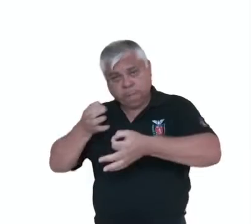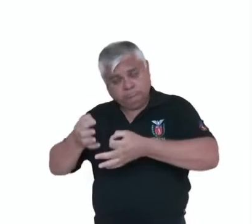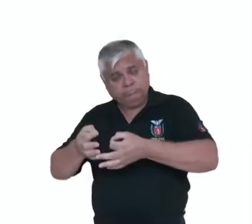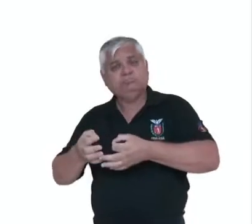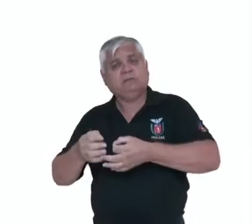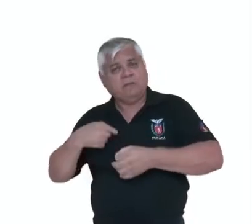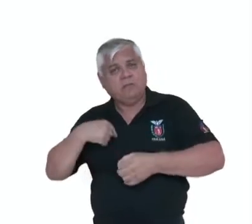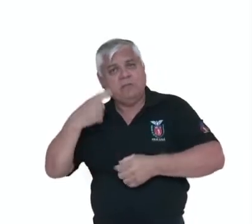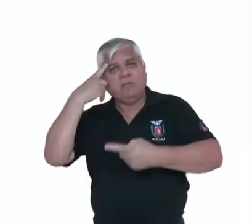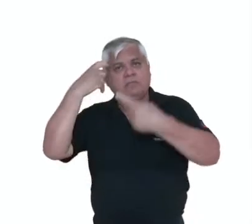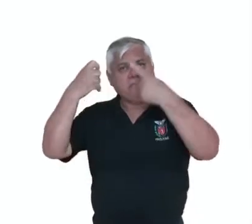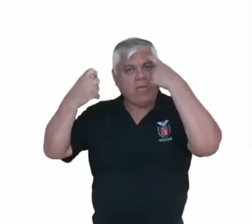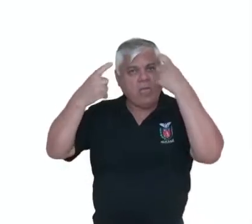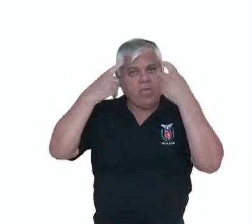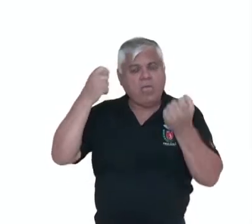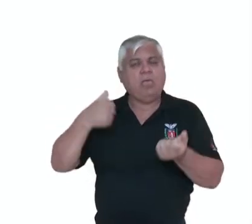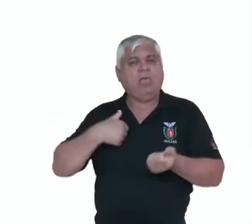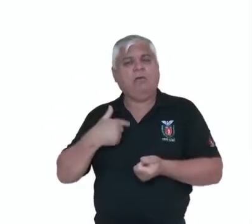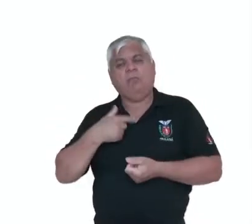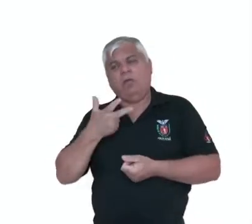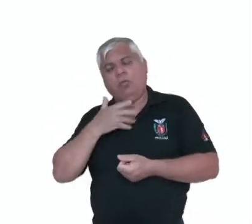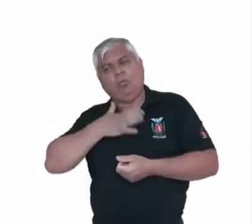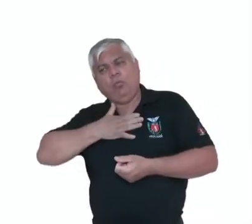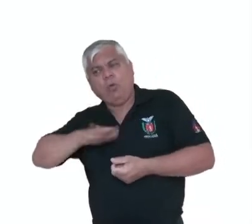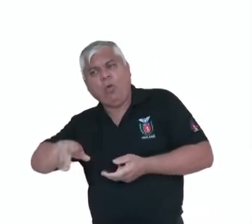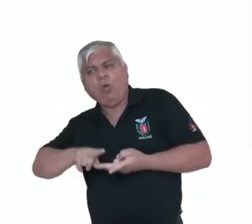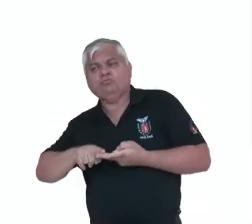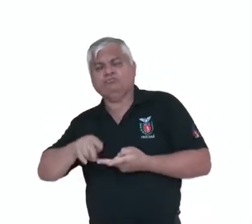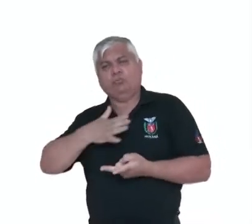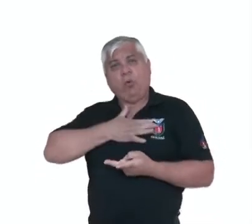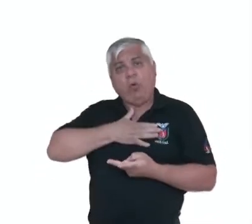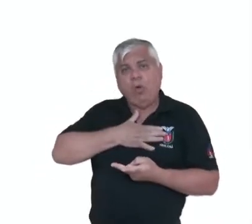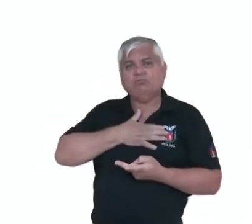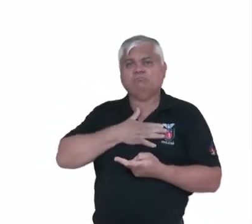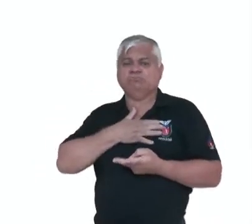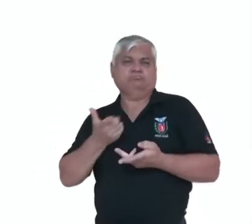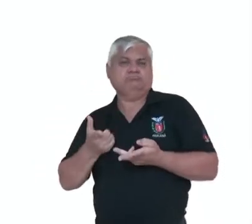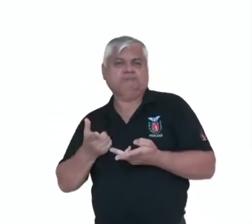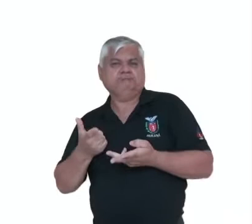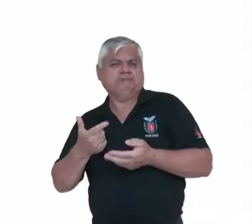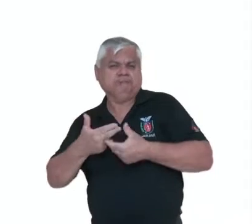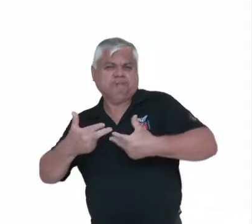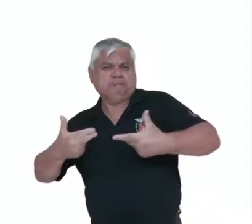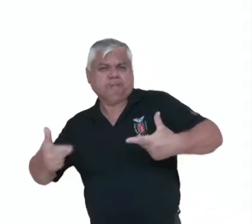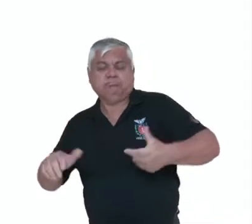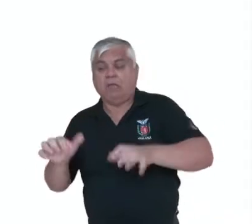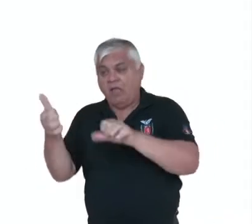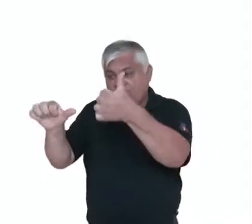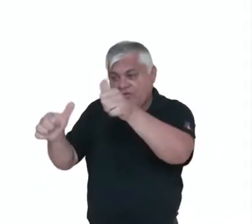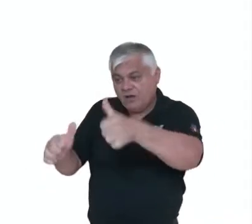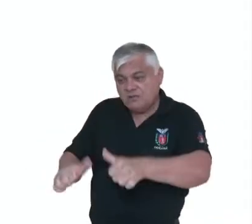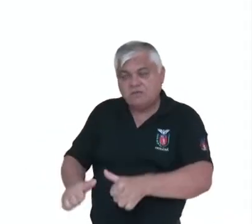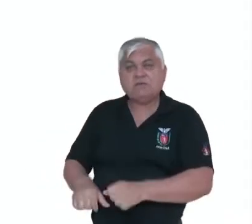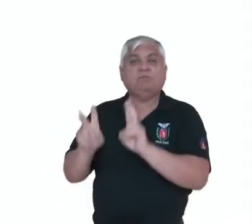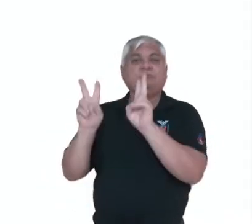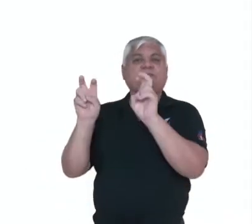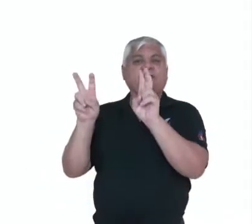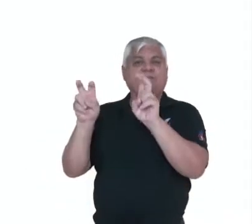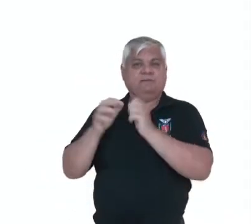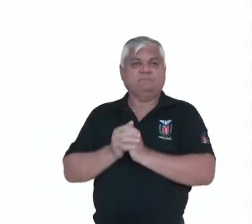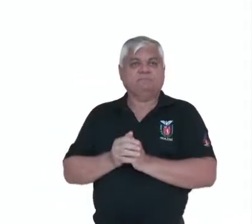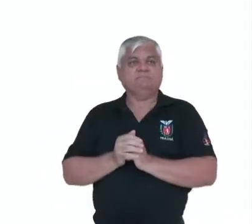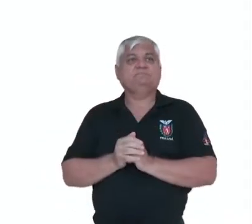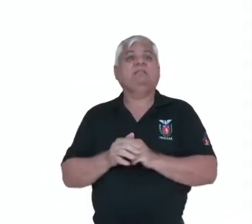obviamente, ideias, críticas, reflexões e impressões pessoais, realizando uma avaliação sobre determinado tema.